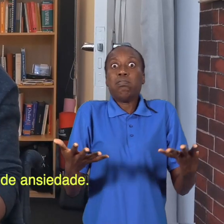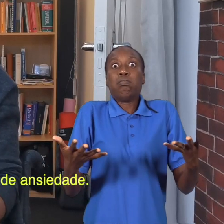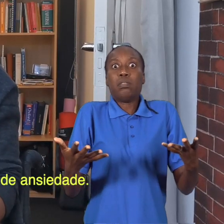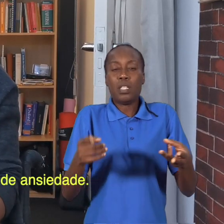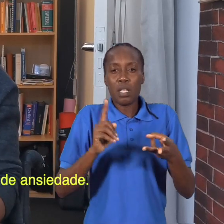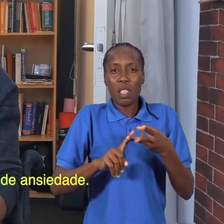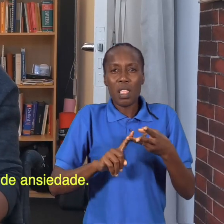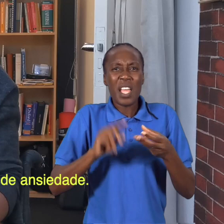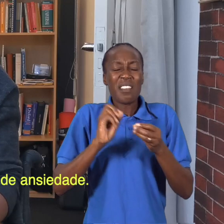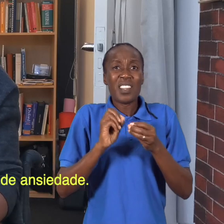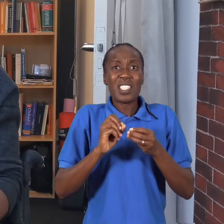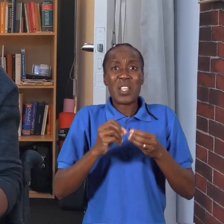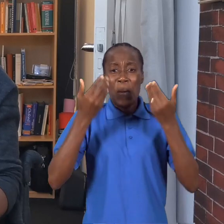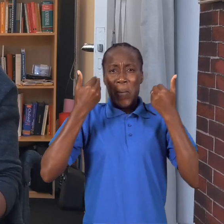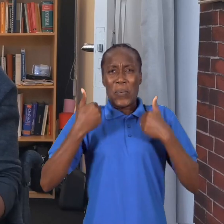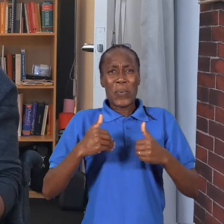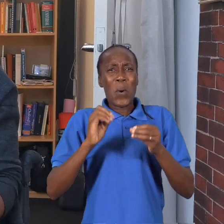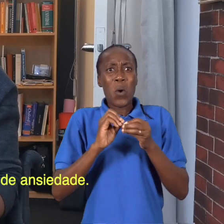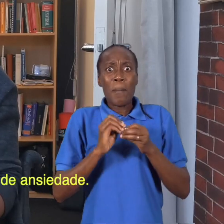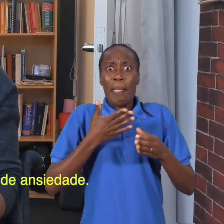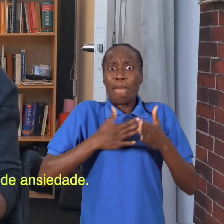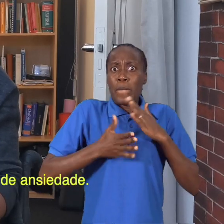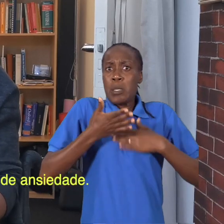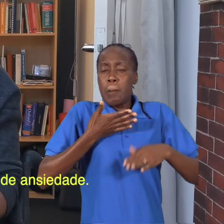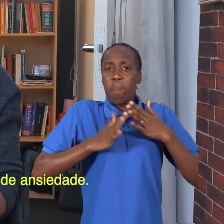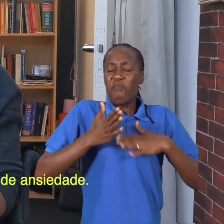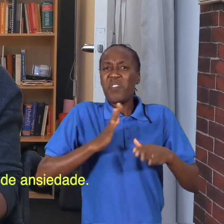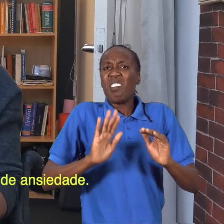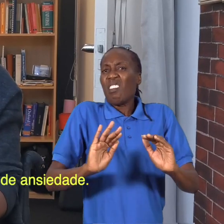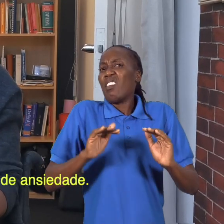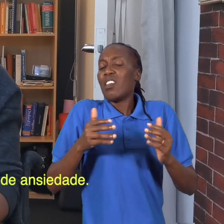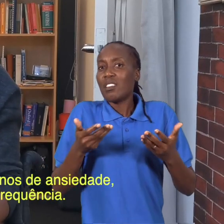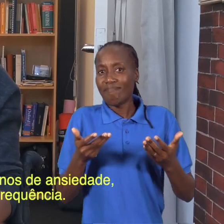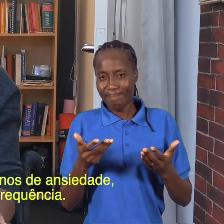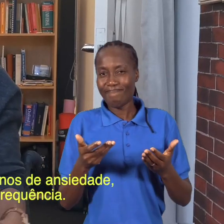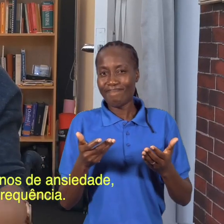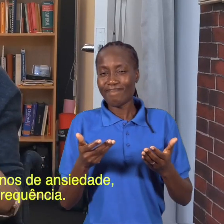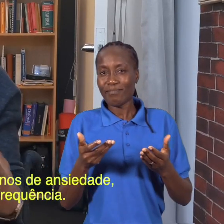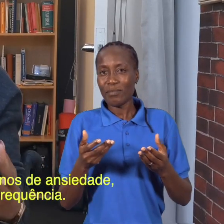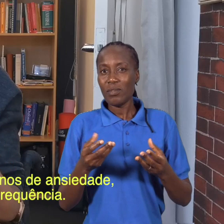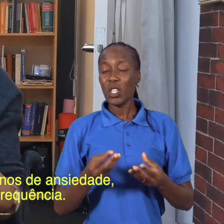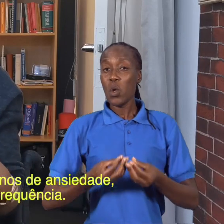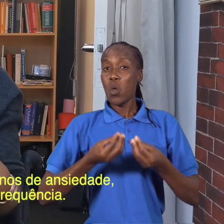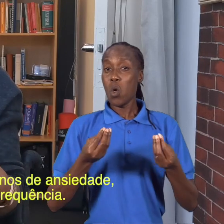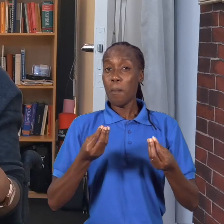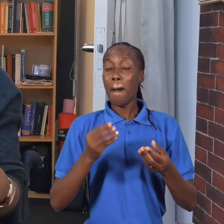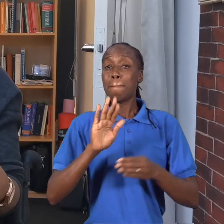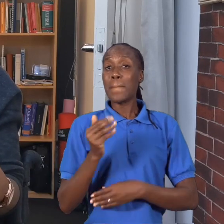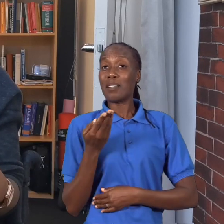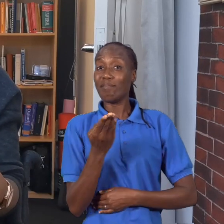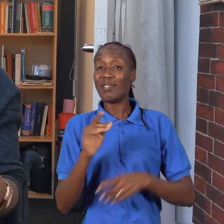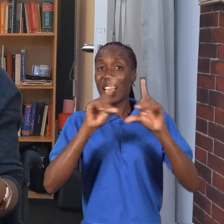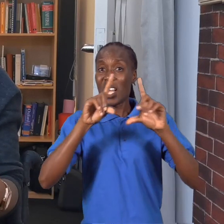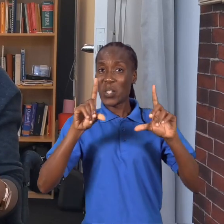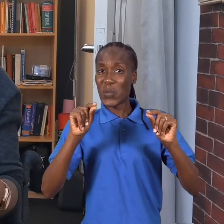criar muito pânico, criar transtornos de ansiedade. Então, para chegarmos até aos transtornos